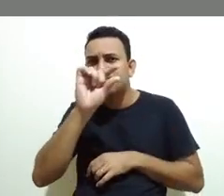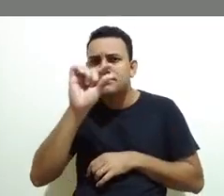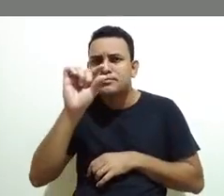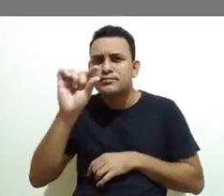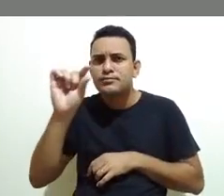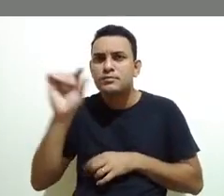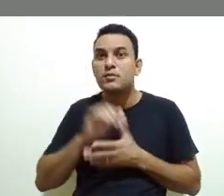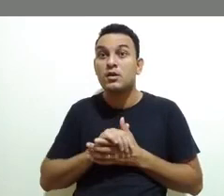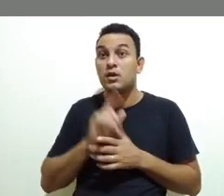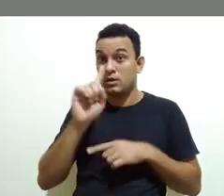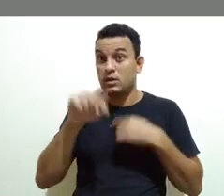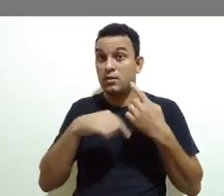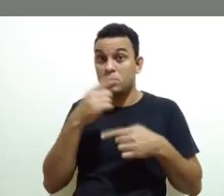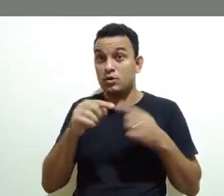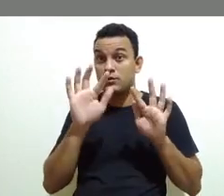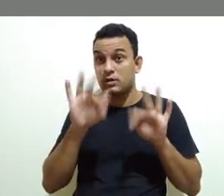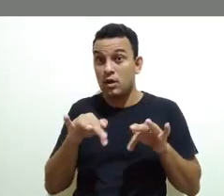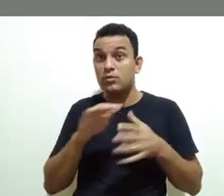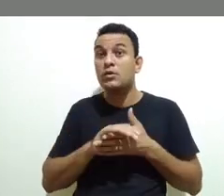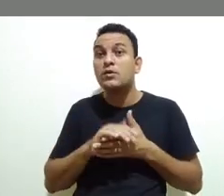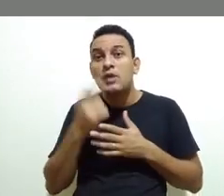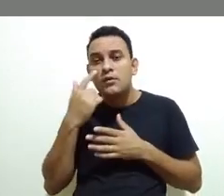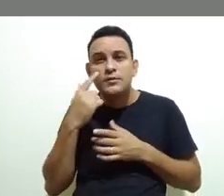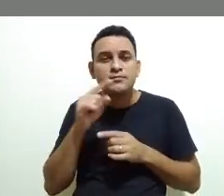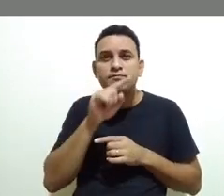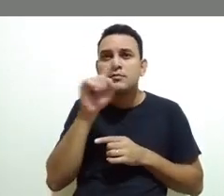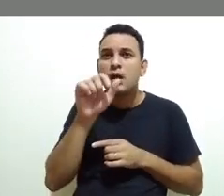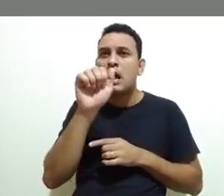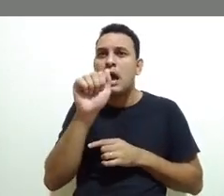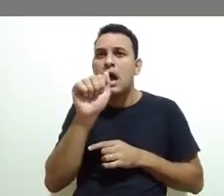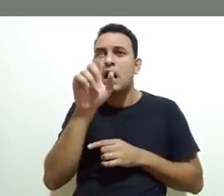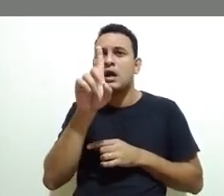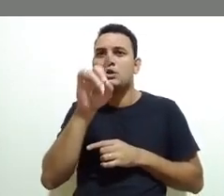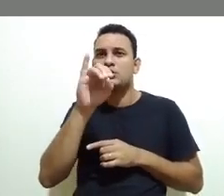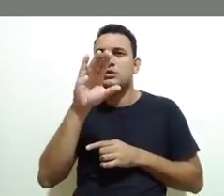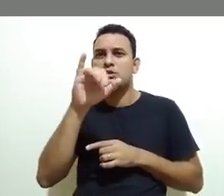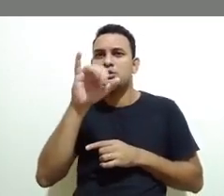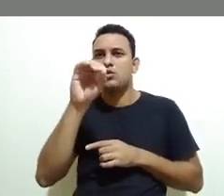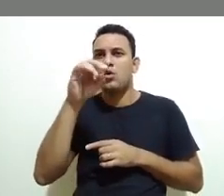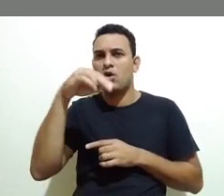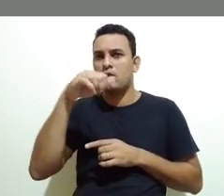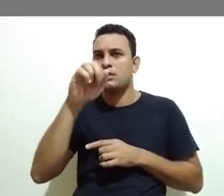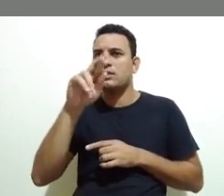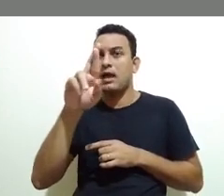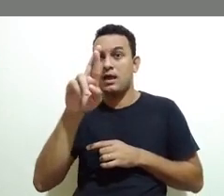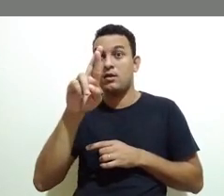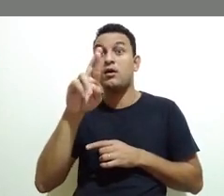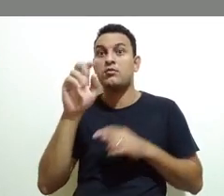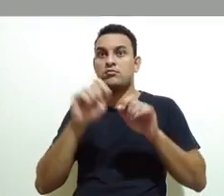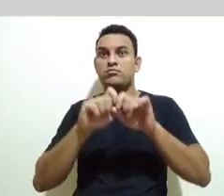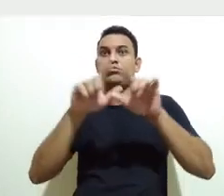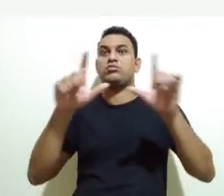preenchido com o nome do tópico a ser criado. Após preencher este campo, localize e clique em